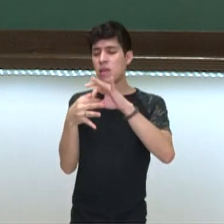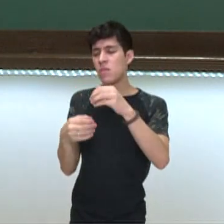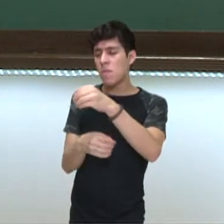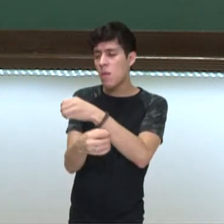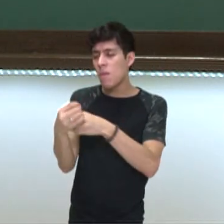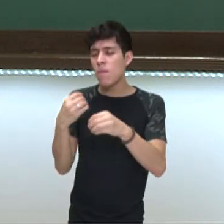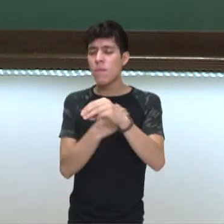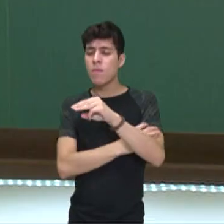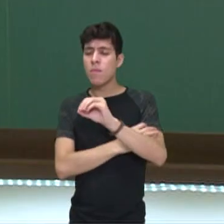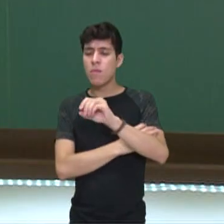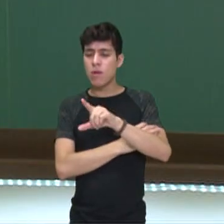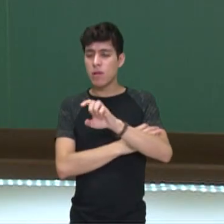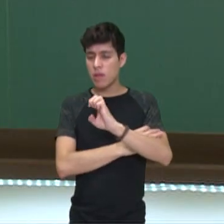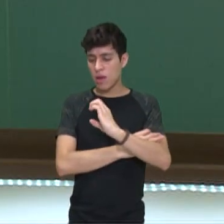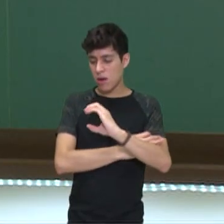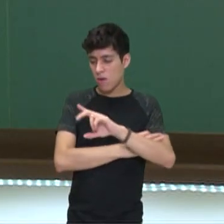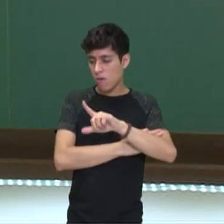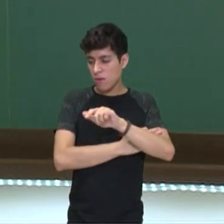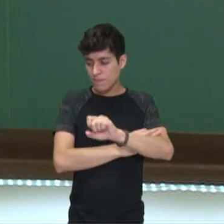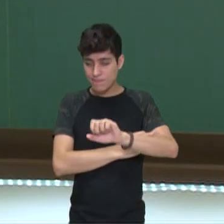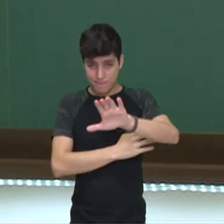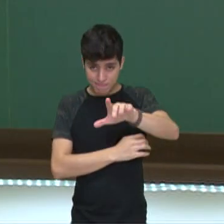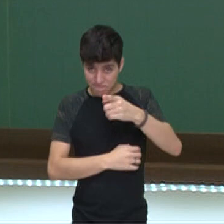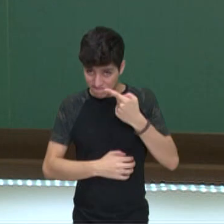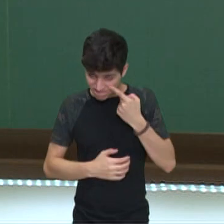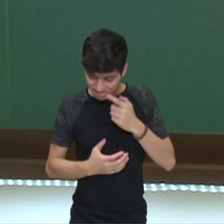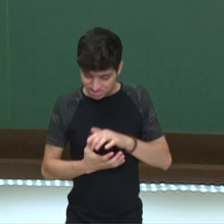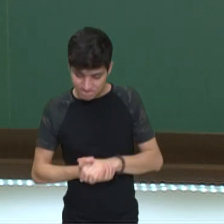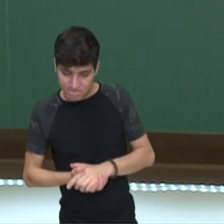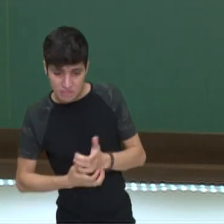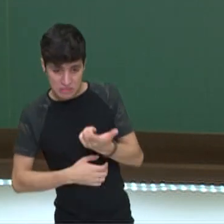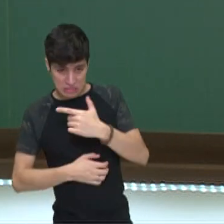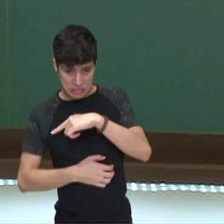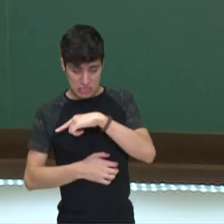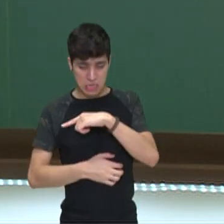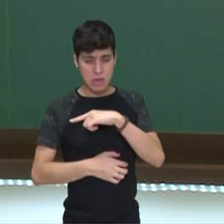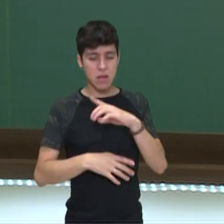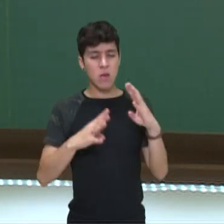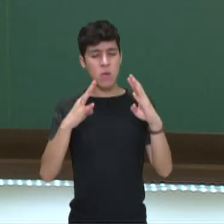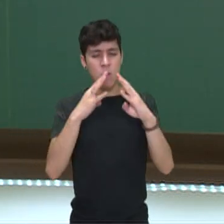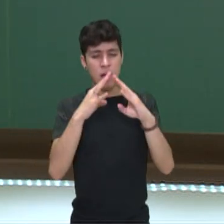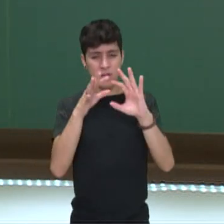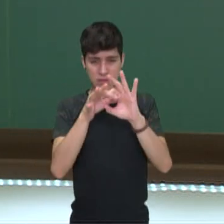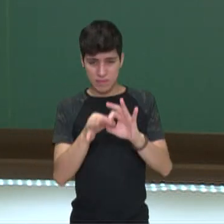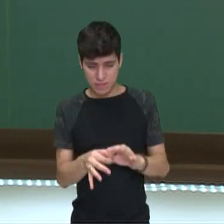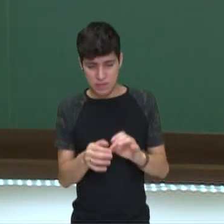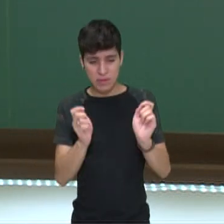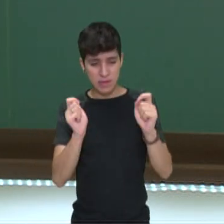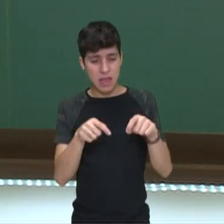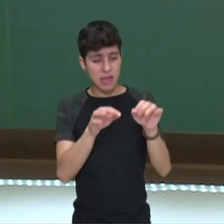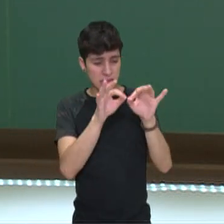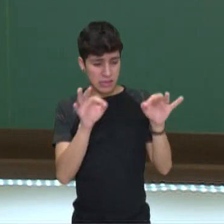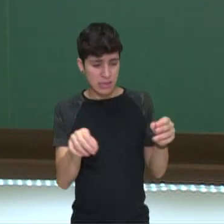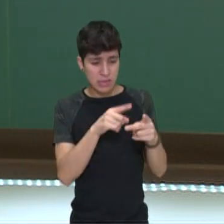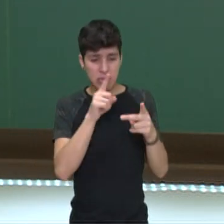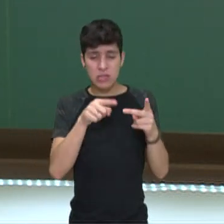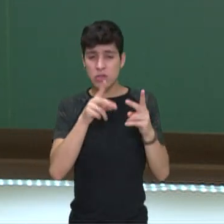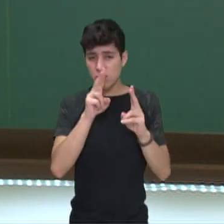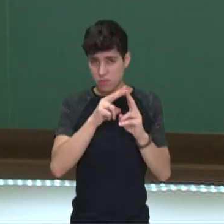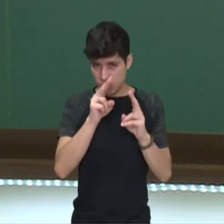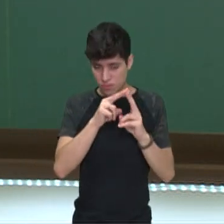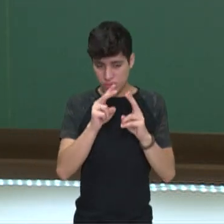olhadinha? Então vejam, se eu tenho a possibilidade de 4 ligações, ele pode fazer ligações simples,